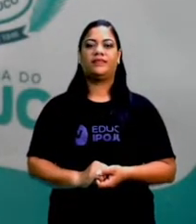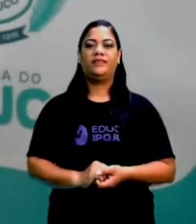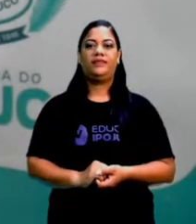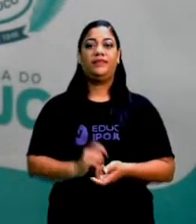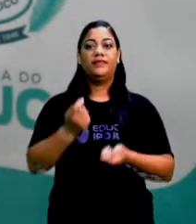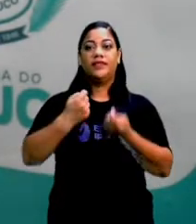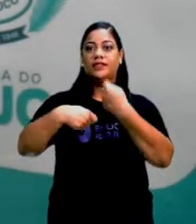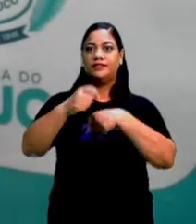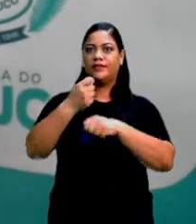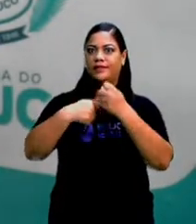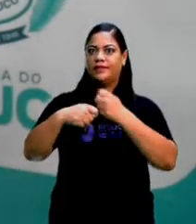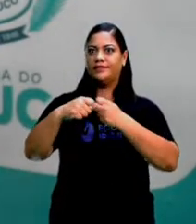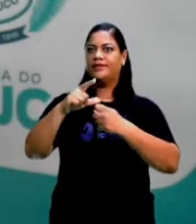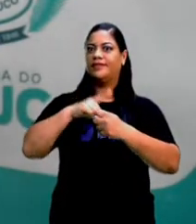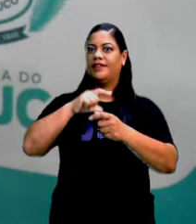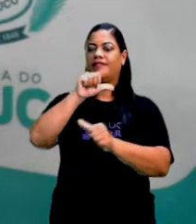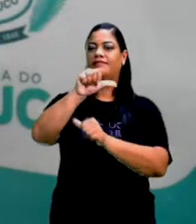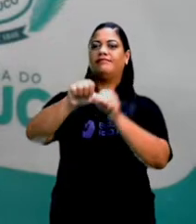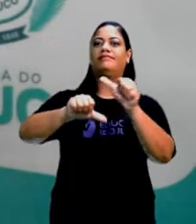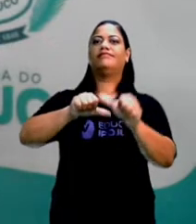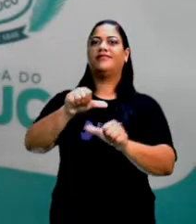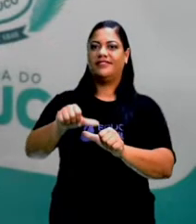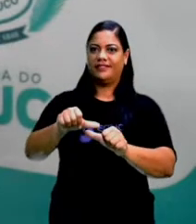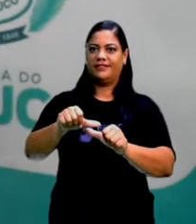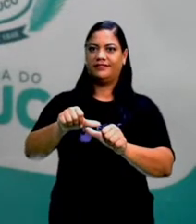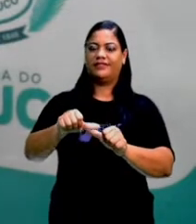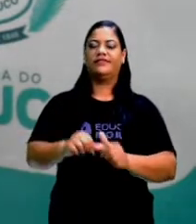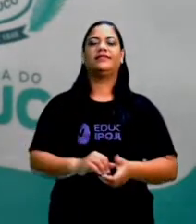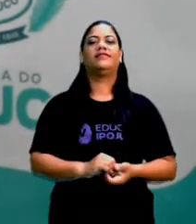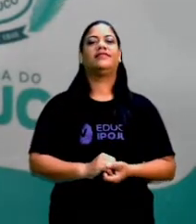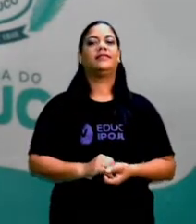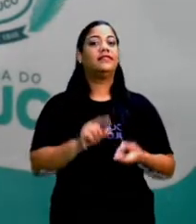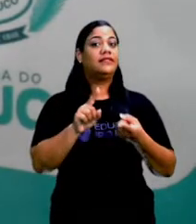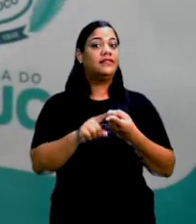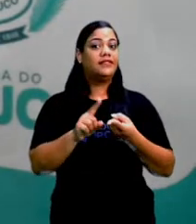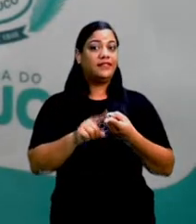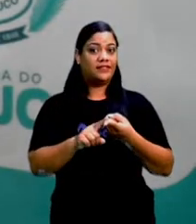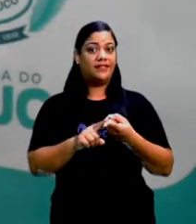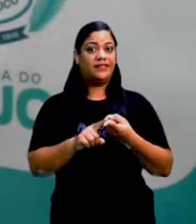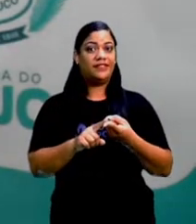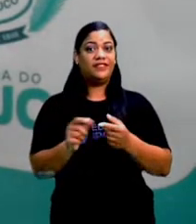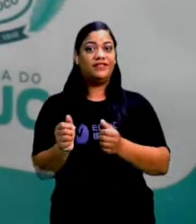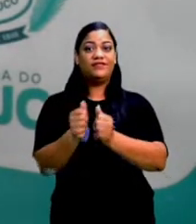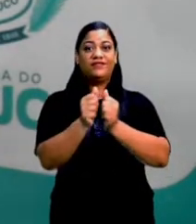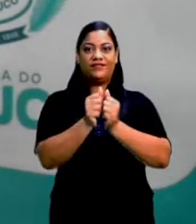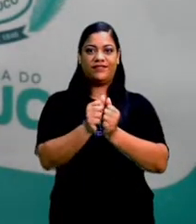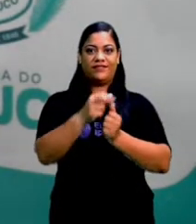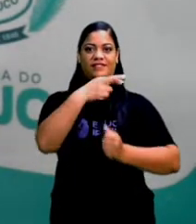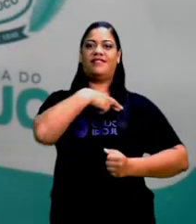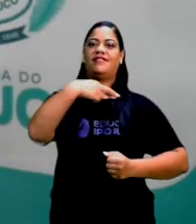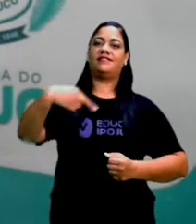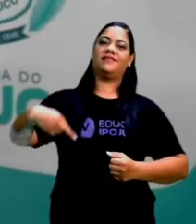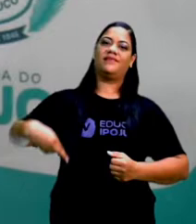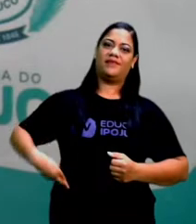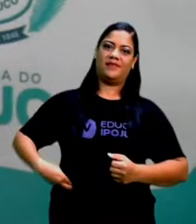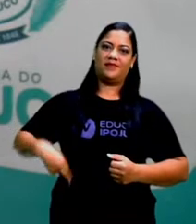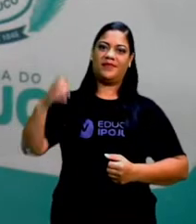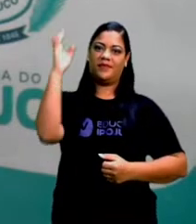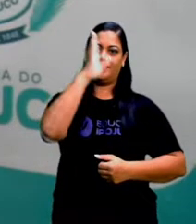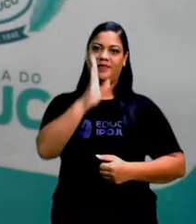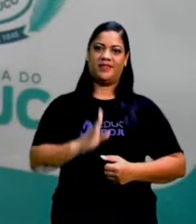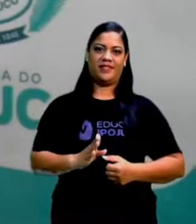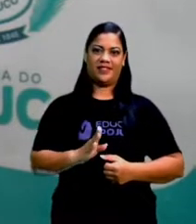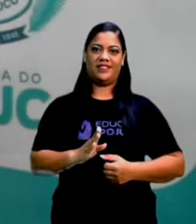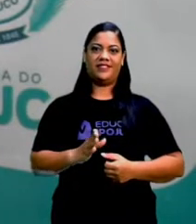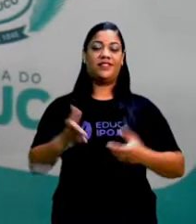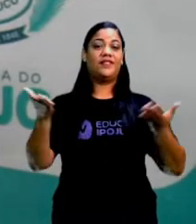essa economia tem uma transformação, um impacto, né? E também veio junto com isso a proclamação da República. O Brasil agora não